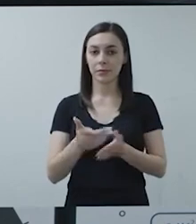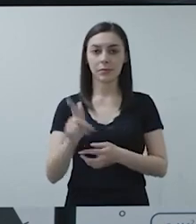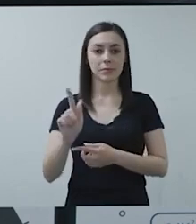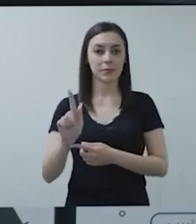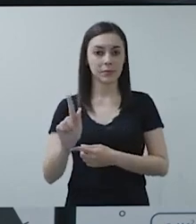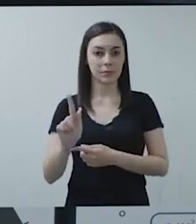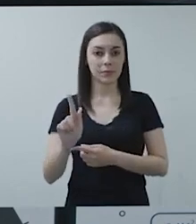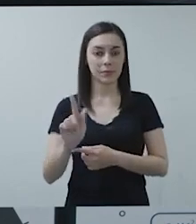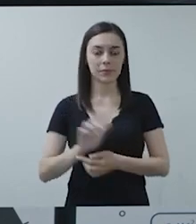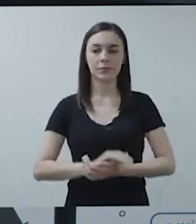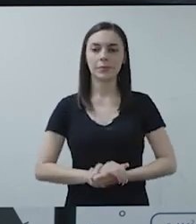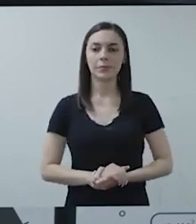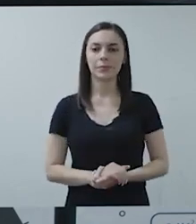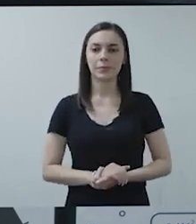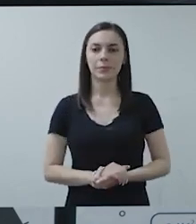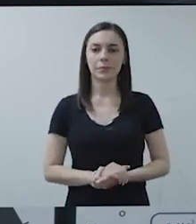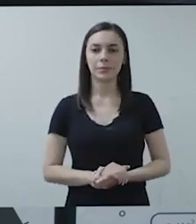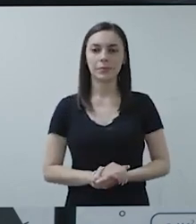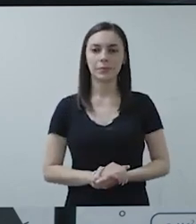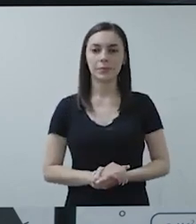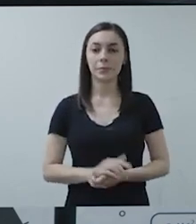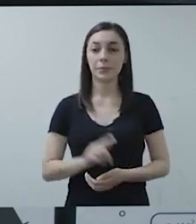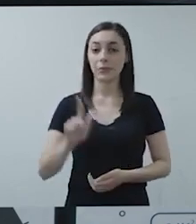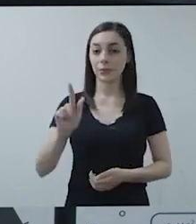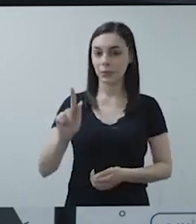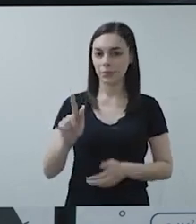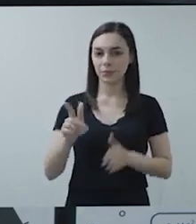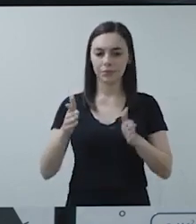G. G de